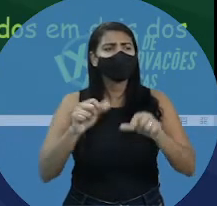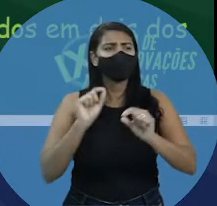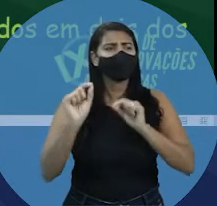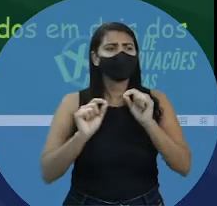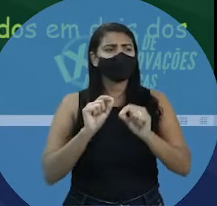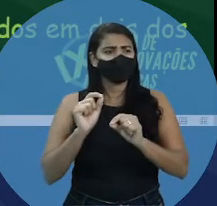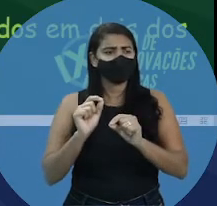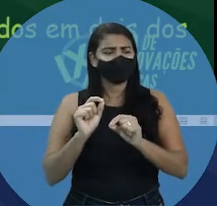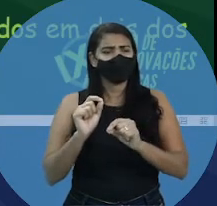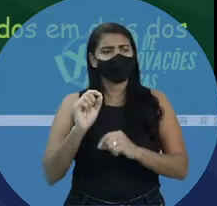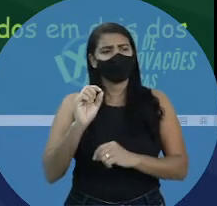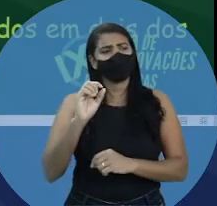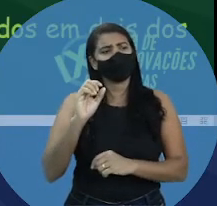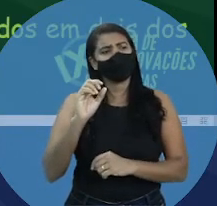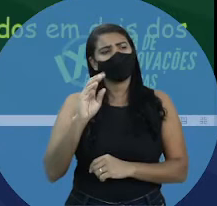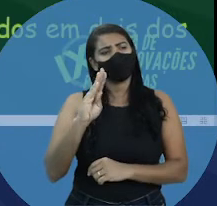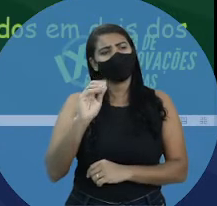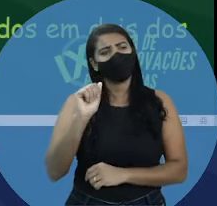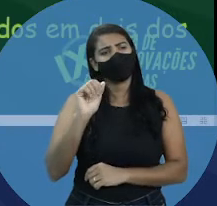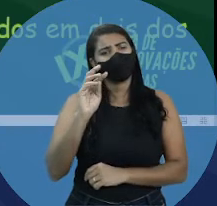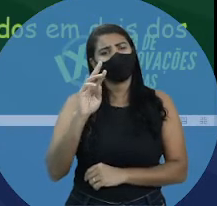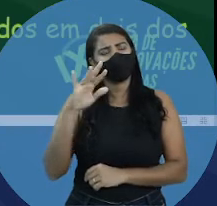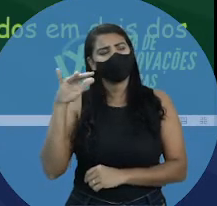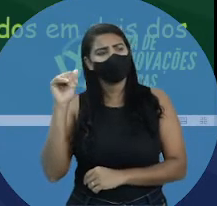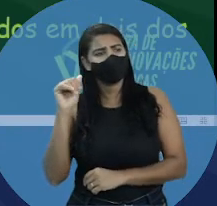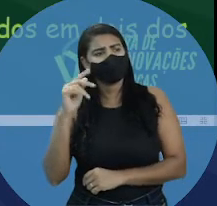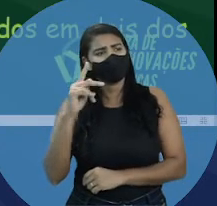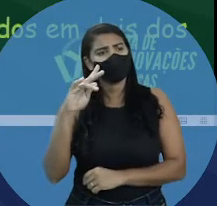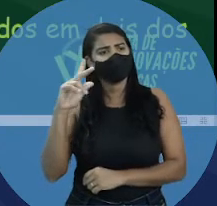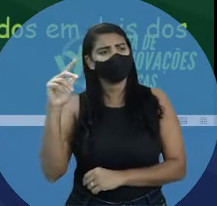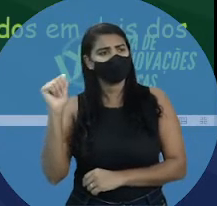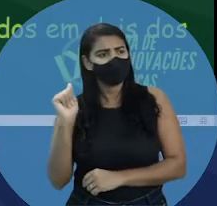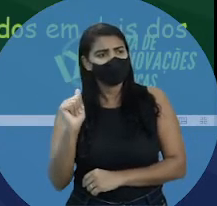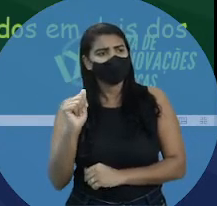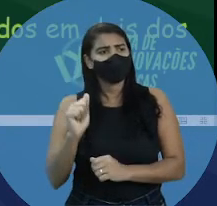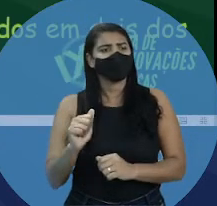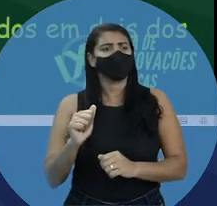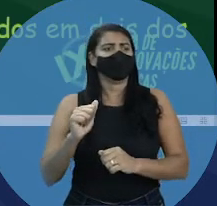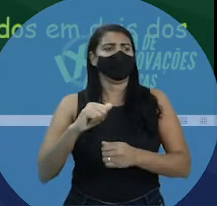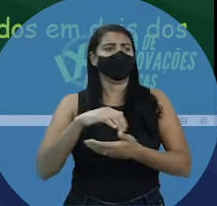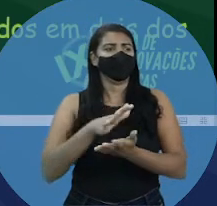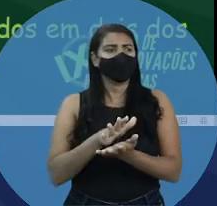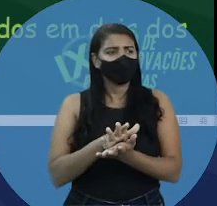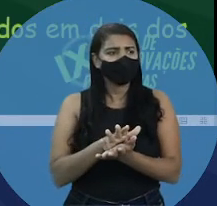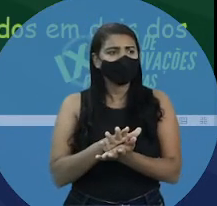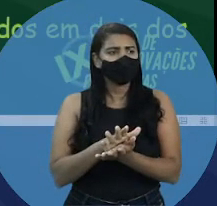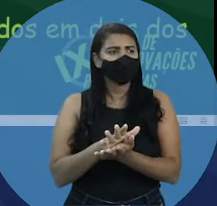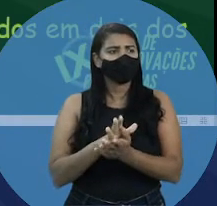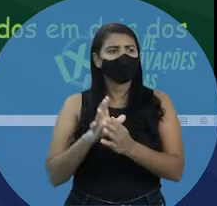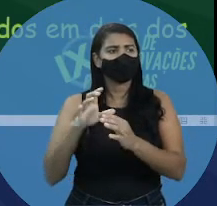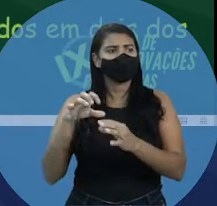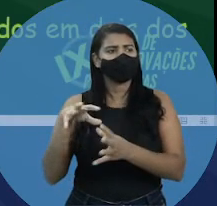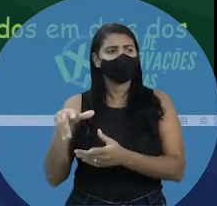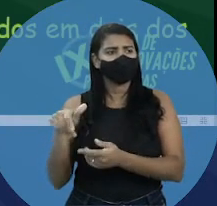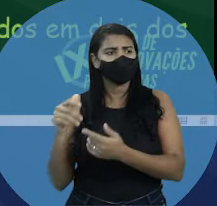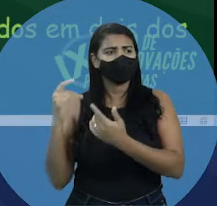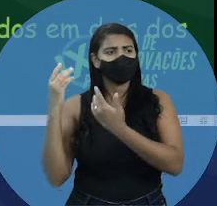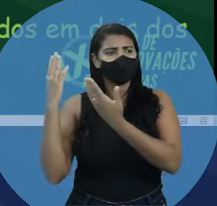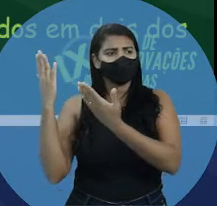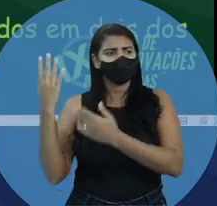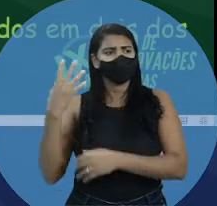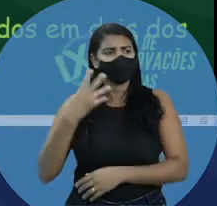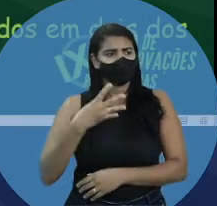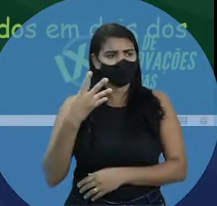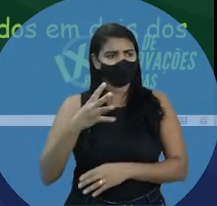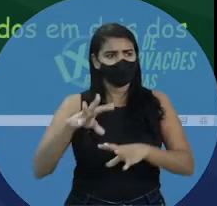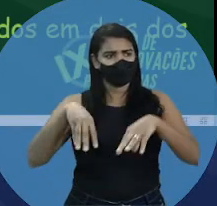e baterias descartadas de forma irregular poderia realmente agredir o meio ambiente. Então, foram separados 4 jarros de